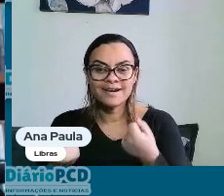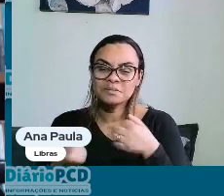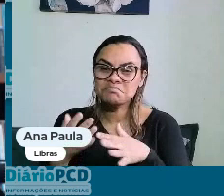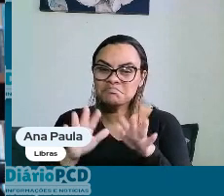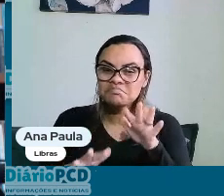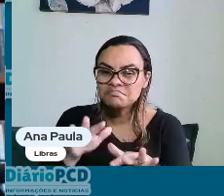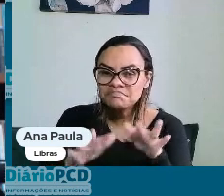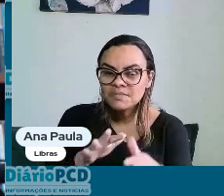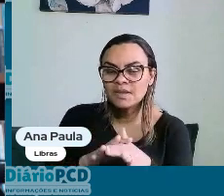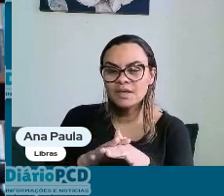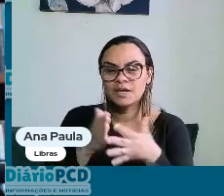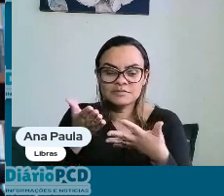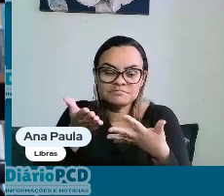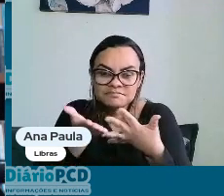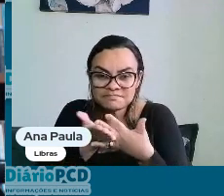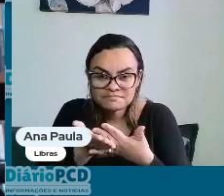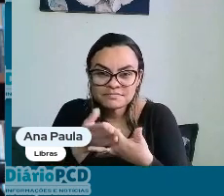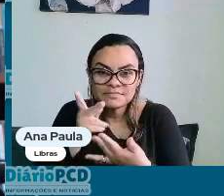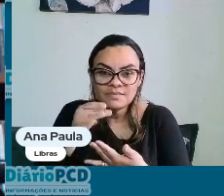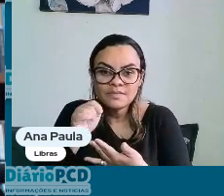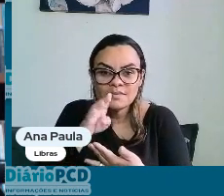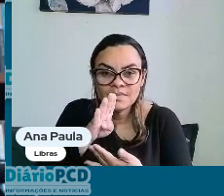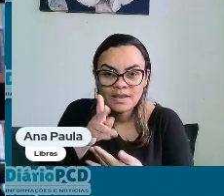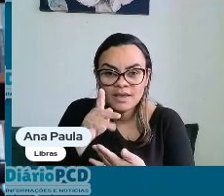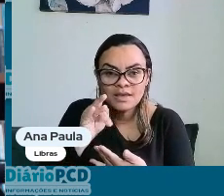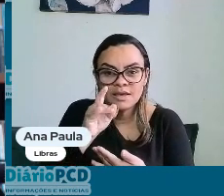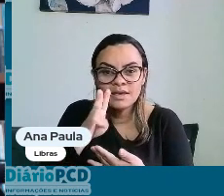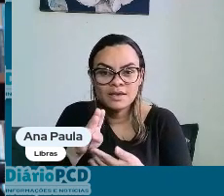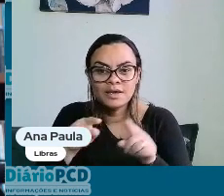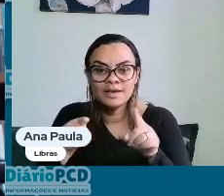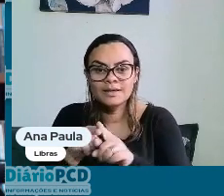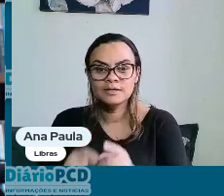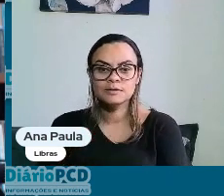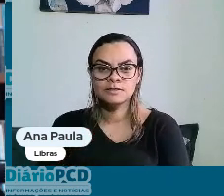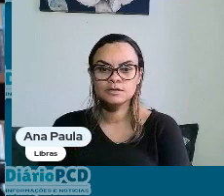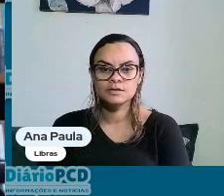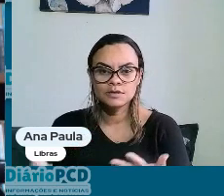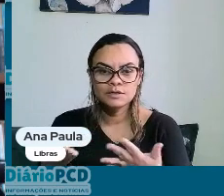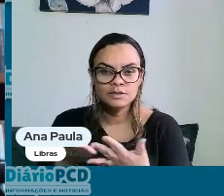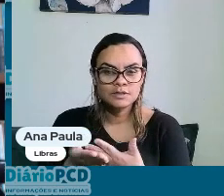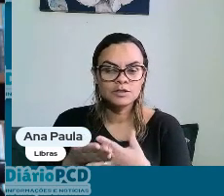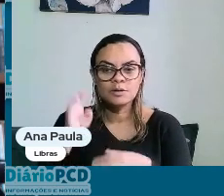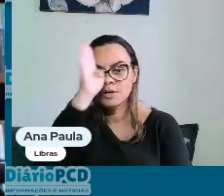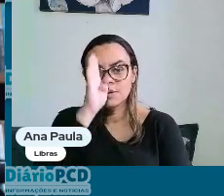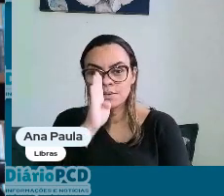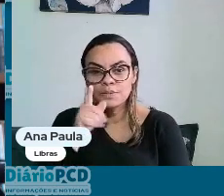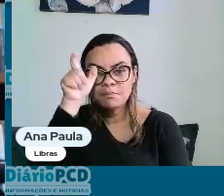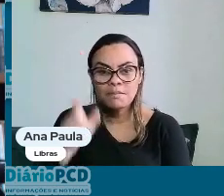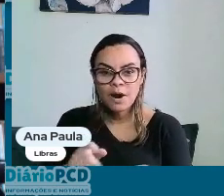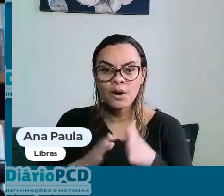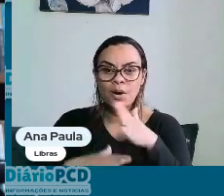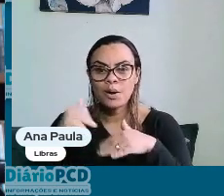de 1/3 do PIB, quer dizer, praticamente 1/3 do que o brasileiro produz,